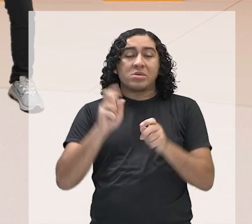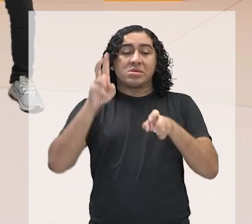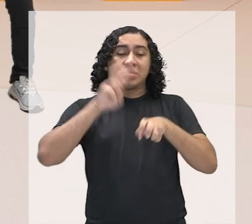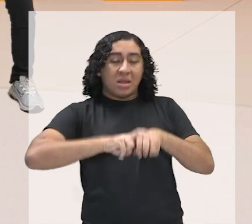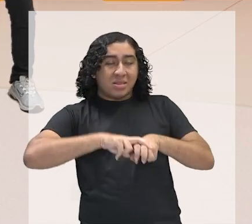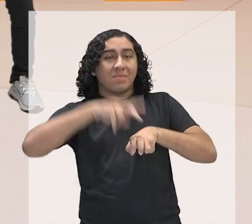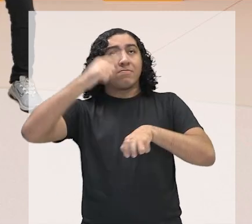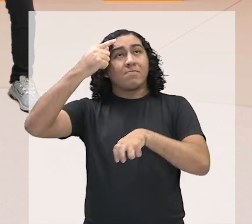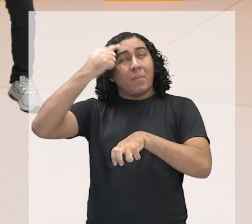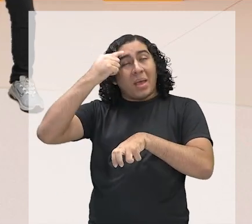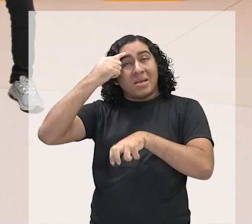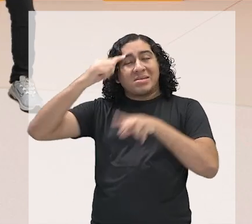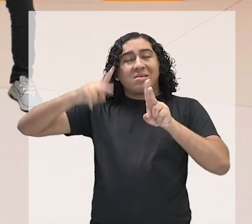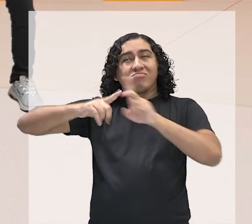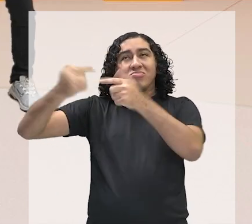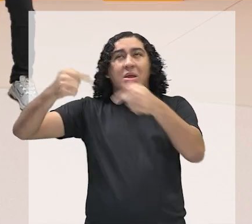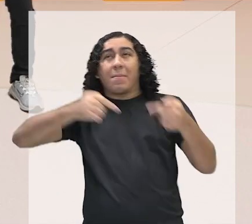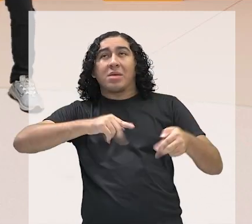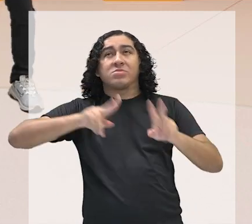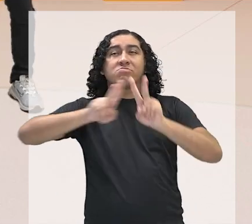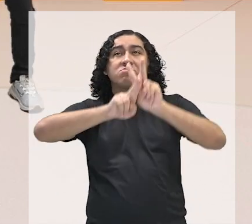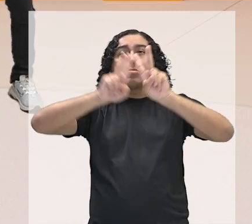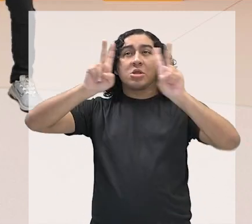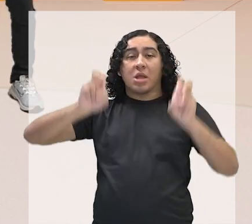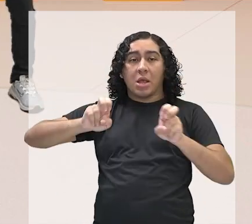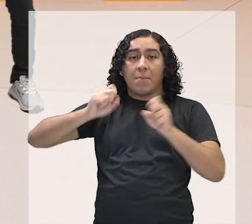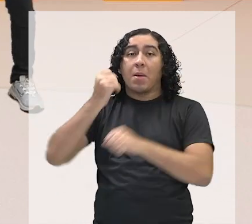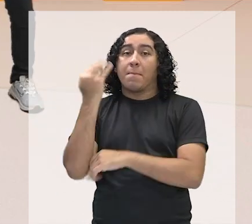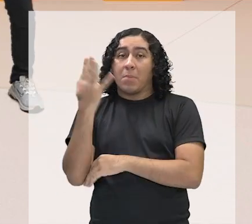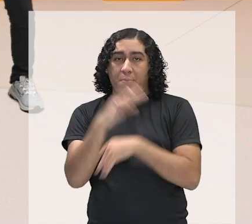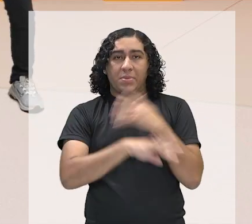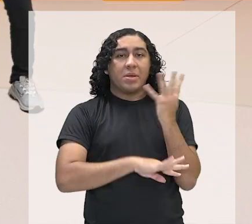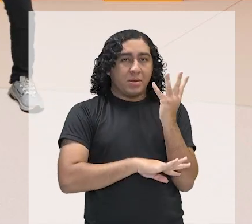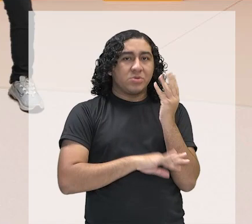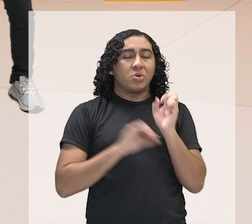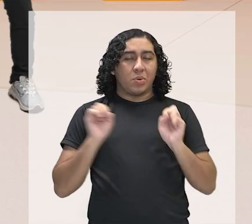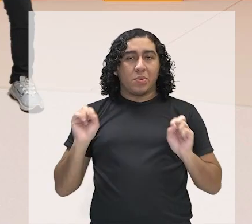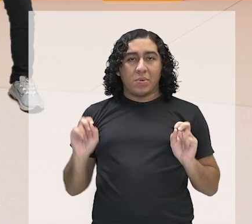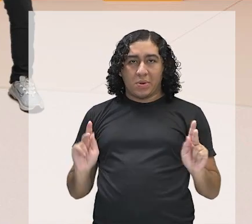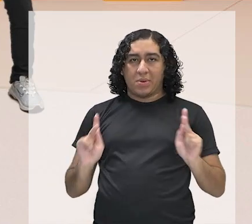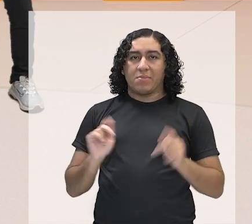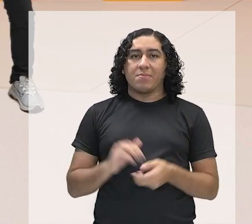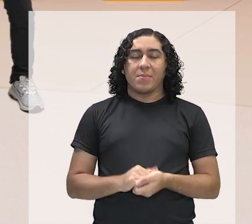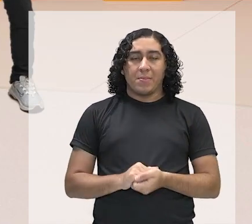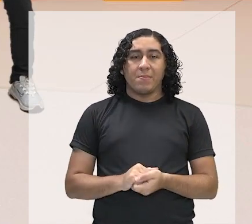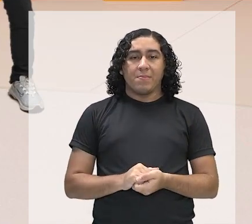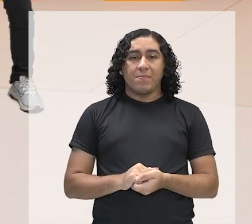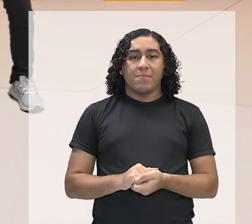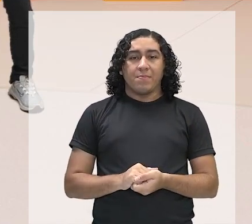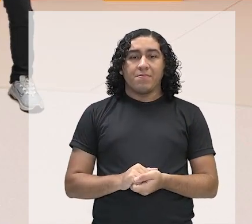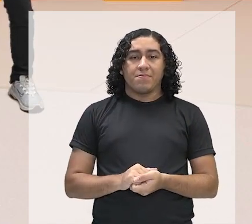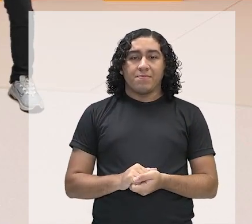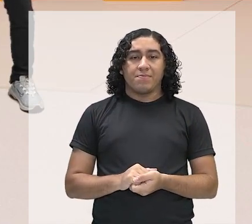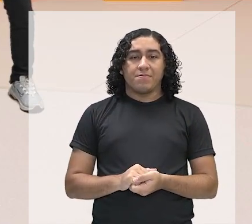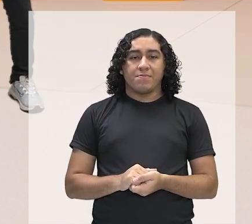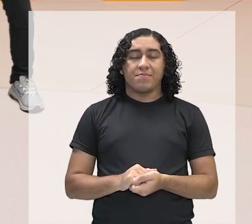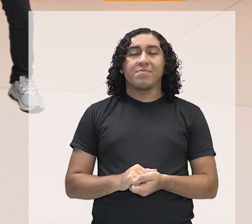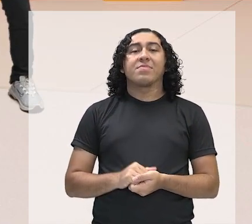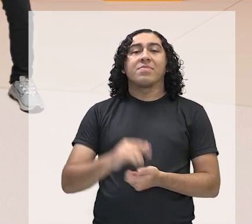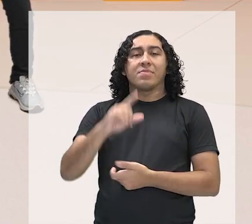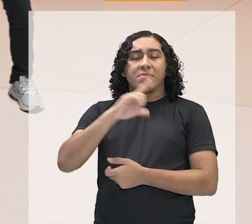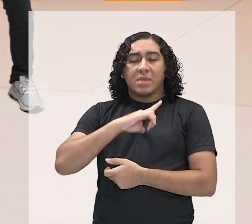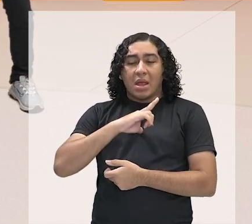debate sobre as questões ambientais, tá certo? Foi justamente a partir dessas interferências que nós fizemos